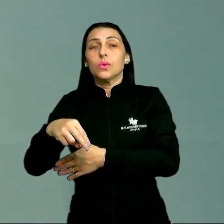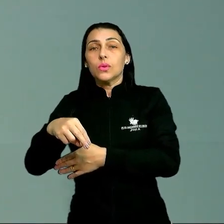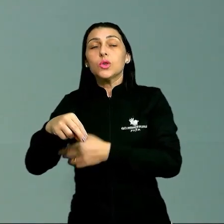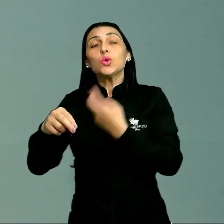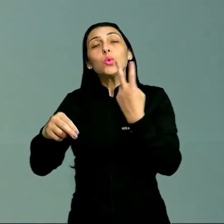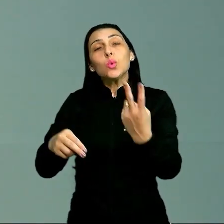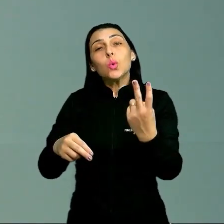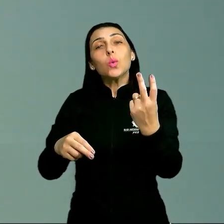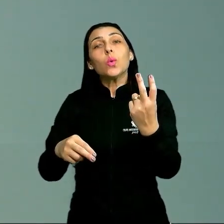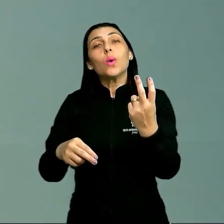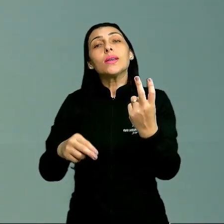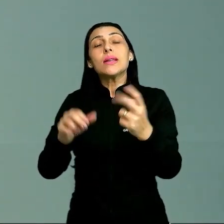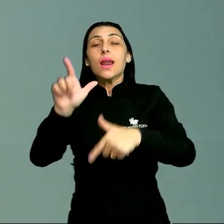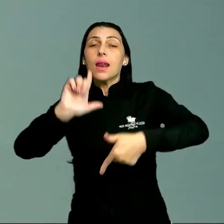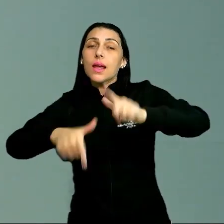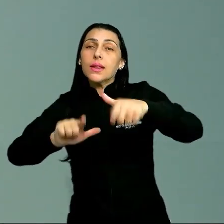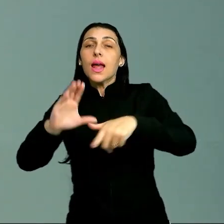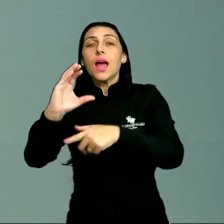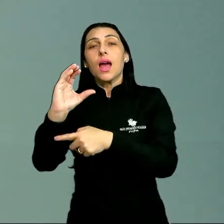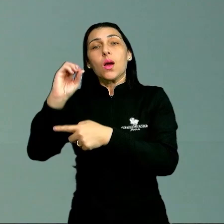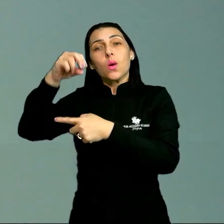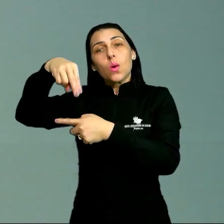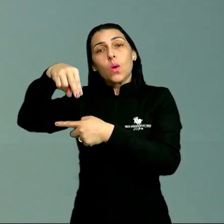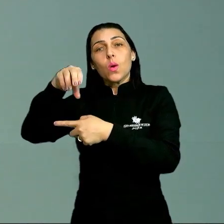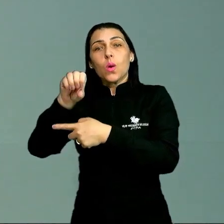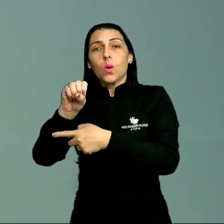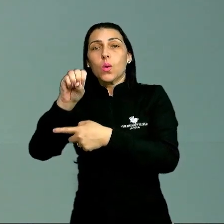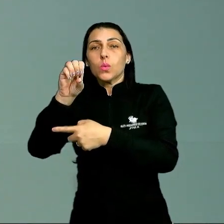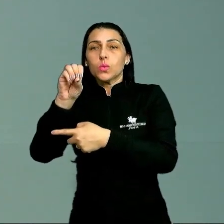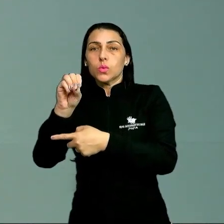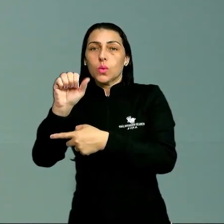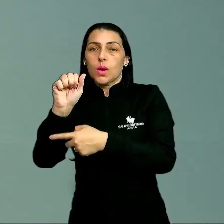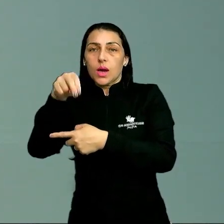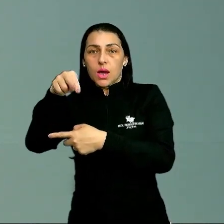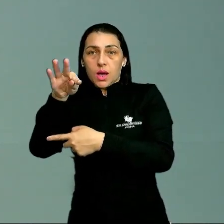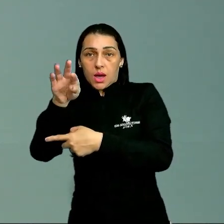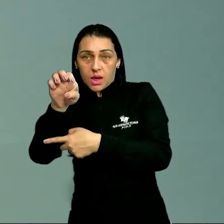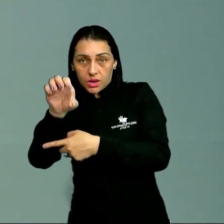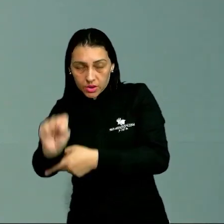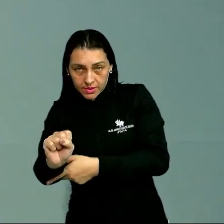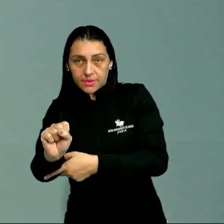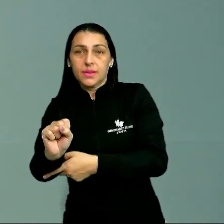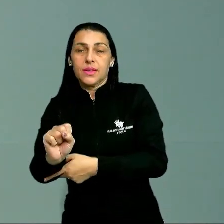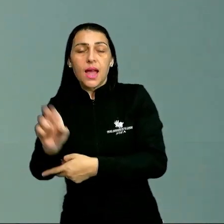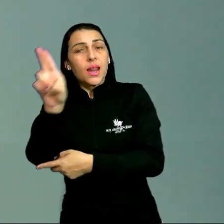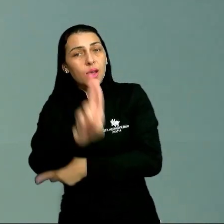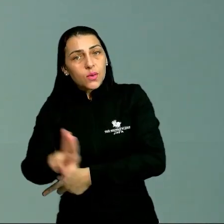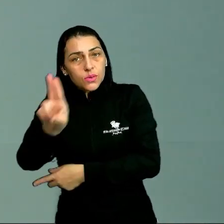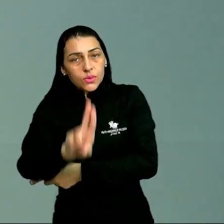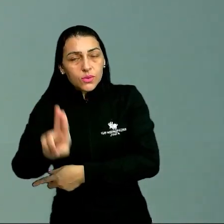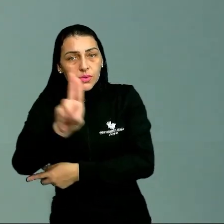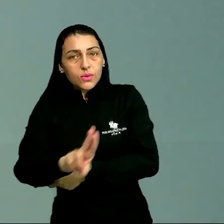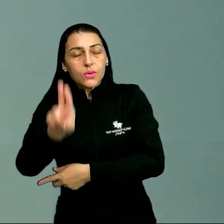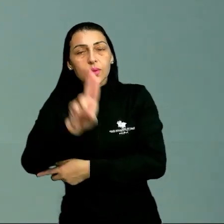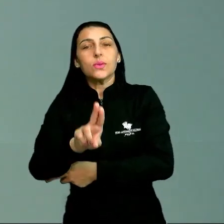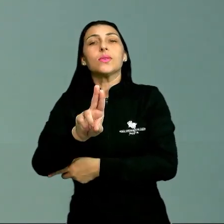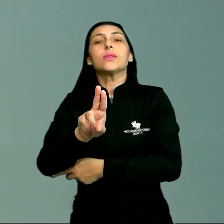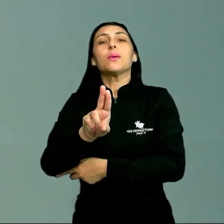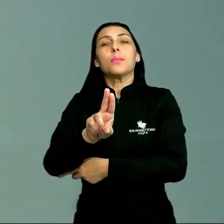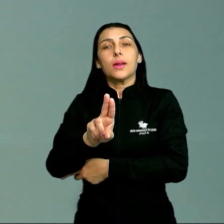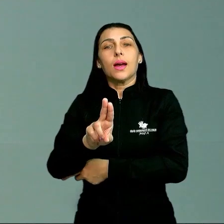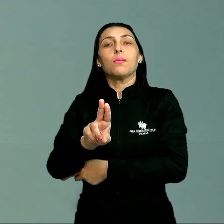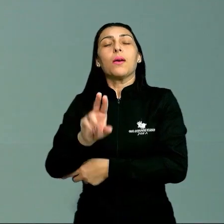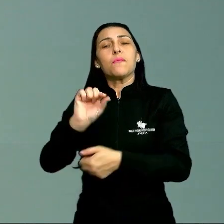perdão. Então a gente tem isso muito presente nos trava-línguas, tá? Então ele utiliza desse recurso